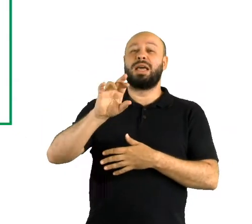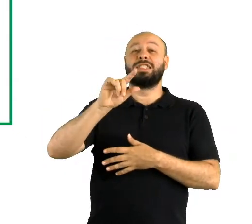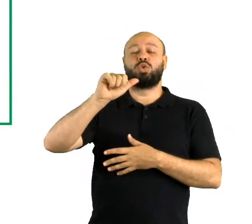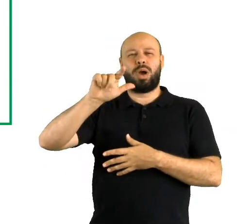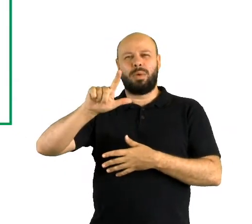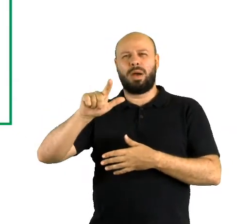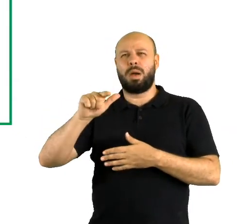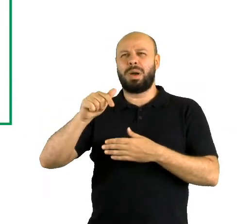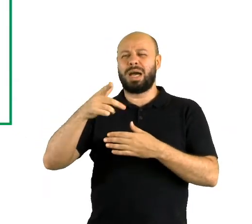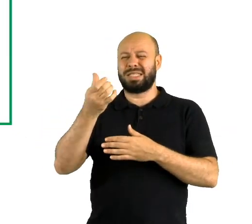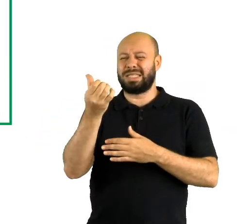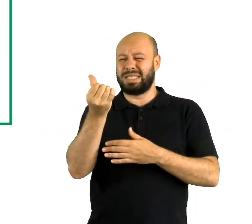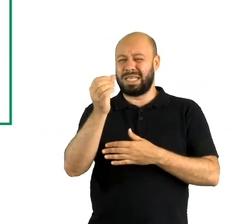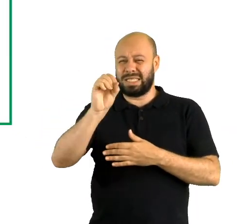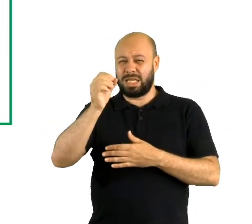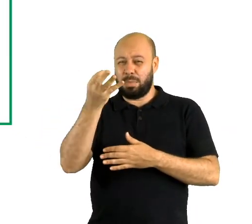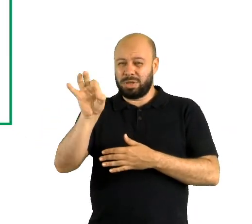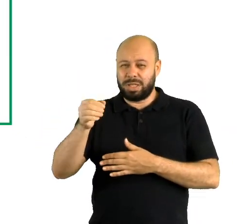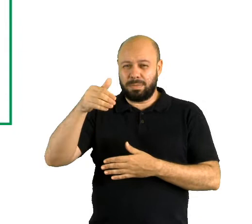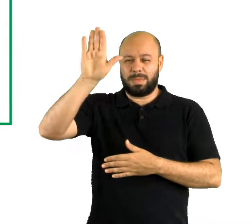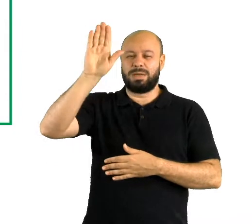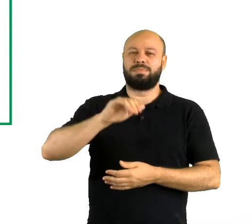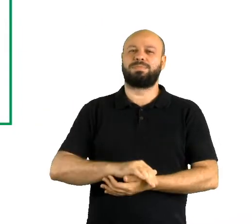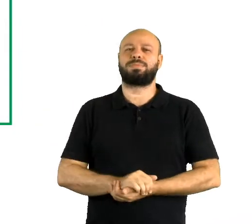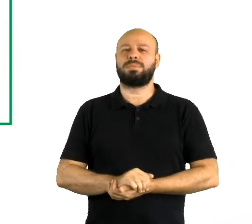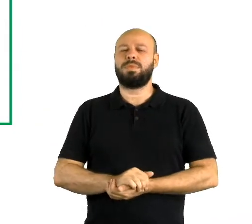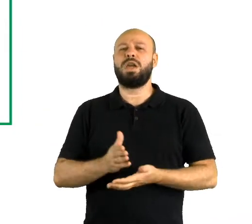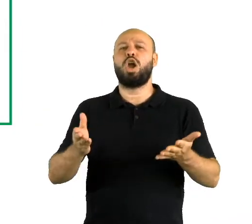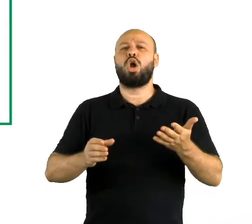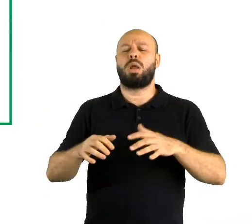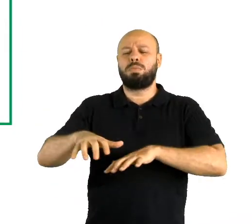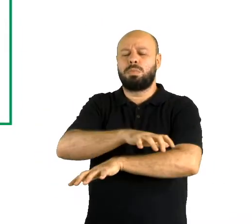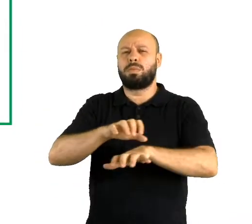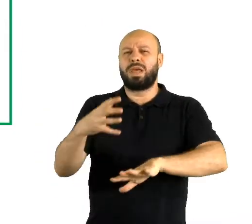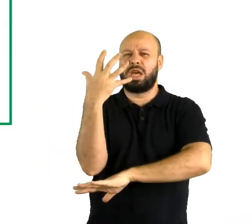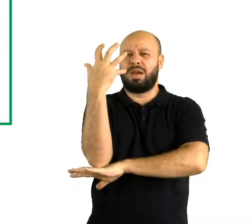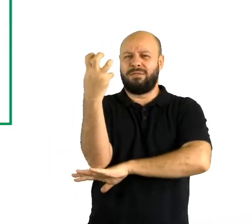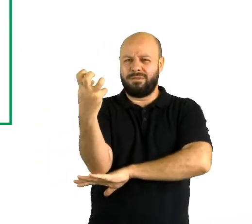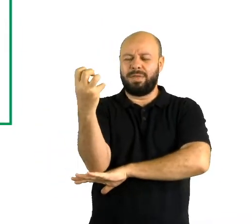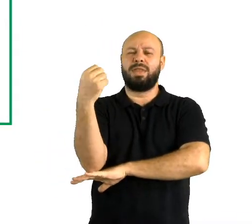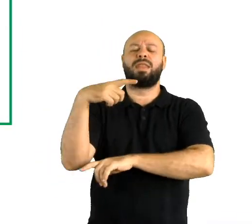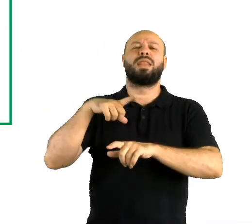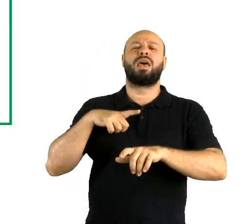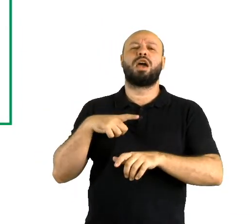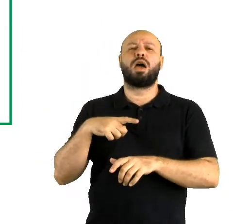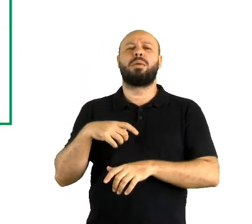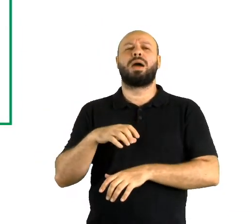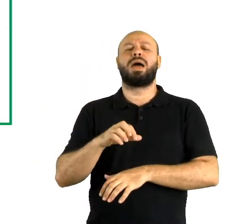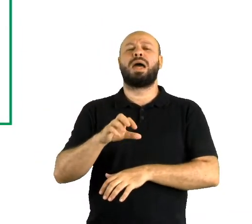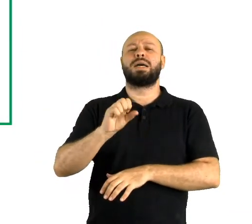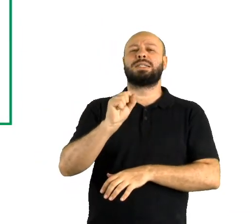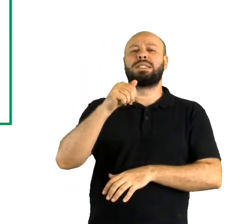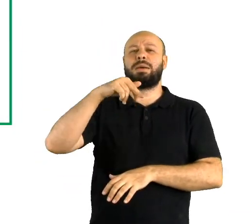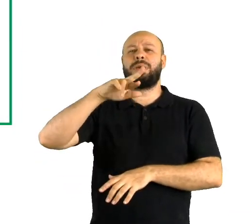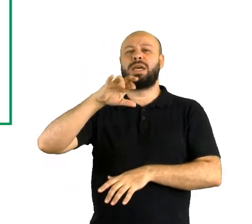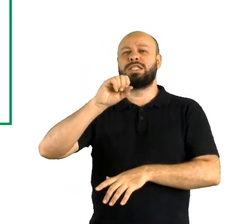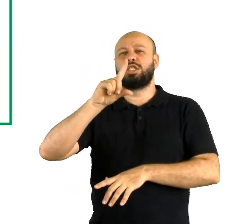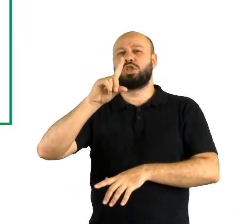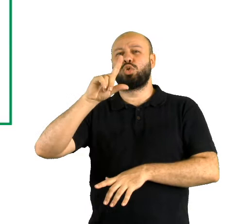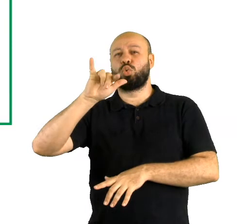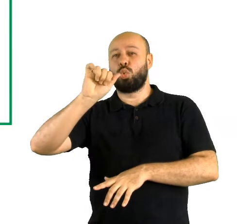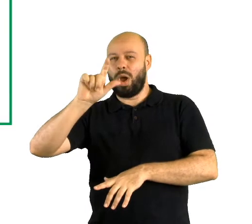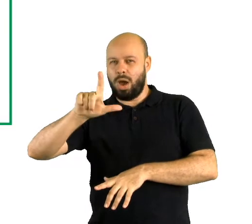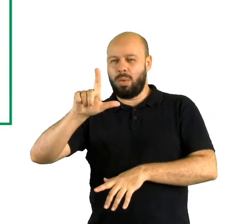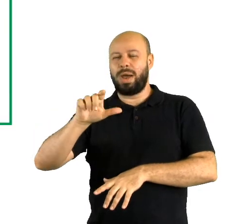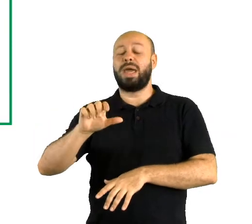de 60%. Aqui no bioma cerrado, nós temos a semidecidual e a decidual, né? O